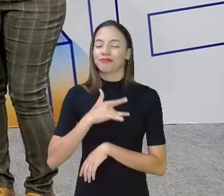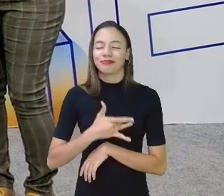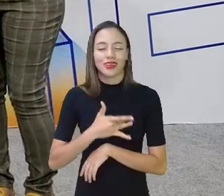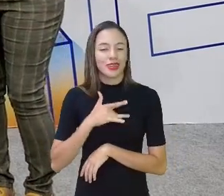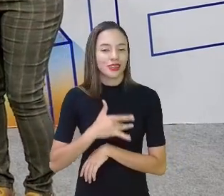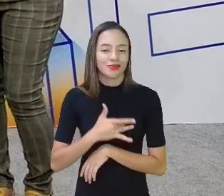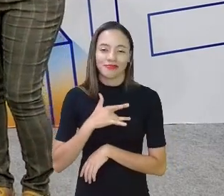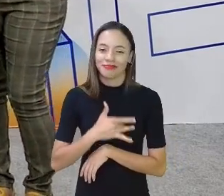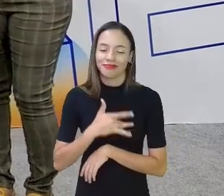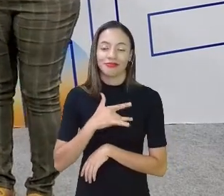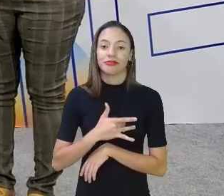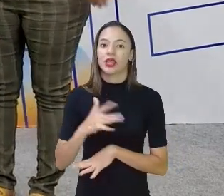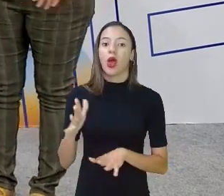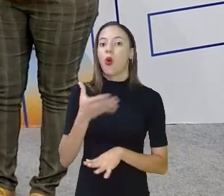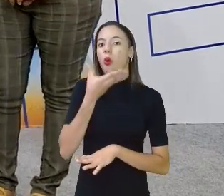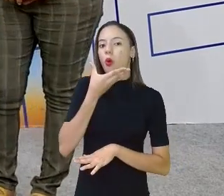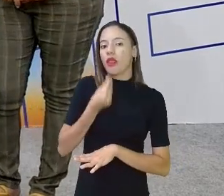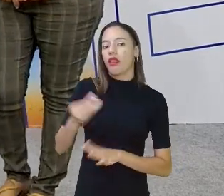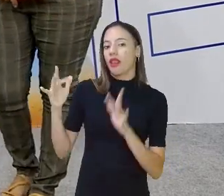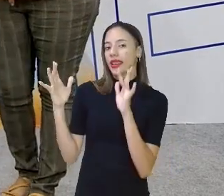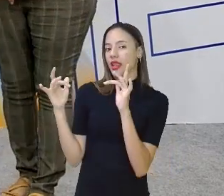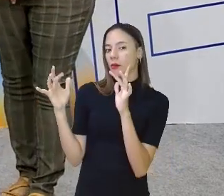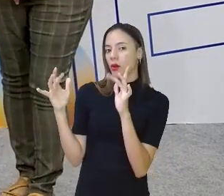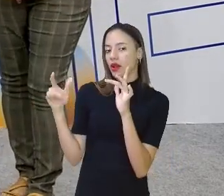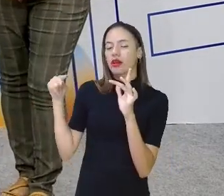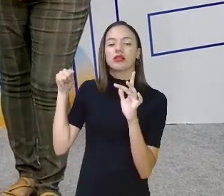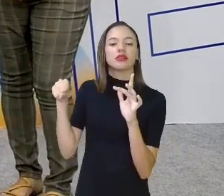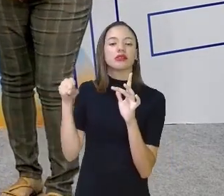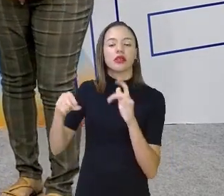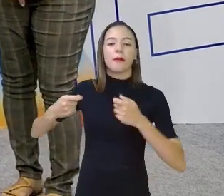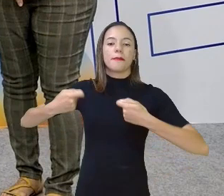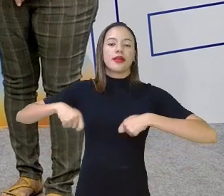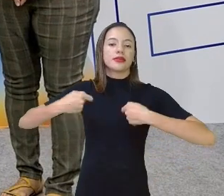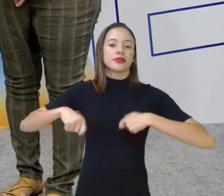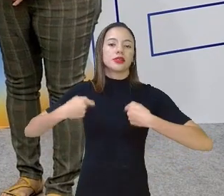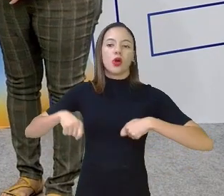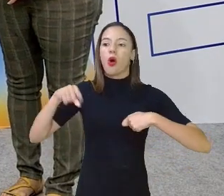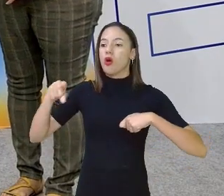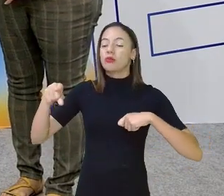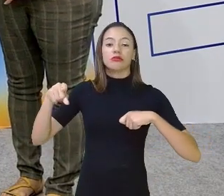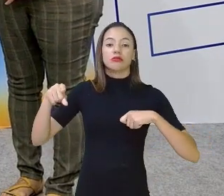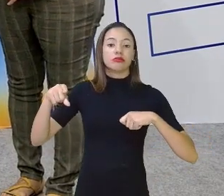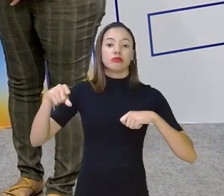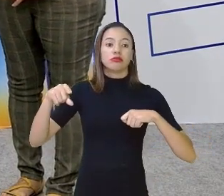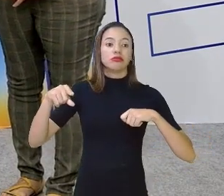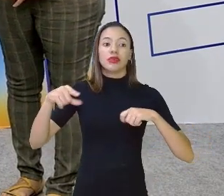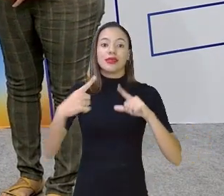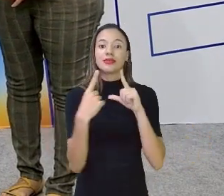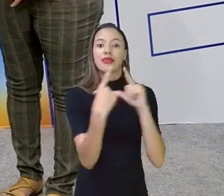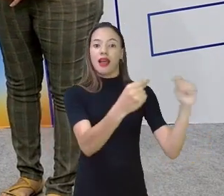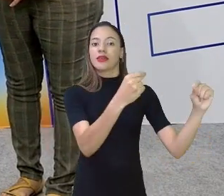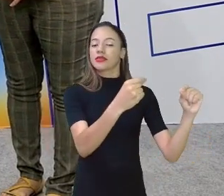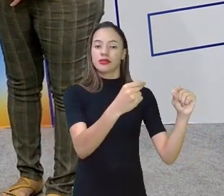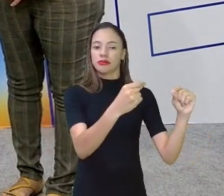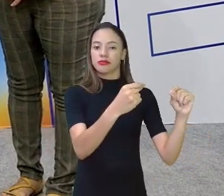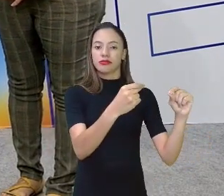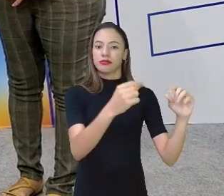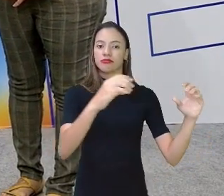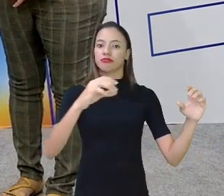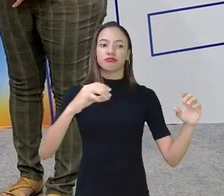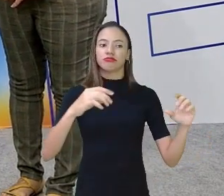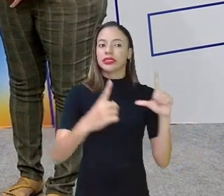apaixonada que o namorado teve que partir. Ele teve que ir embora. Vocês